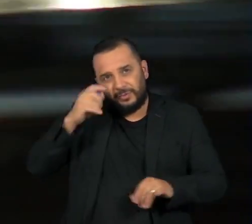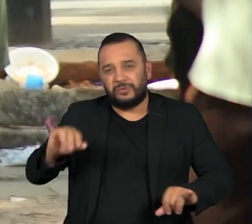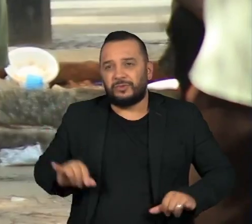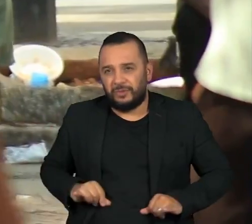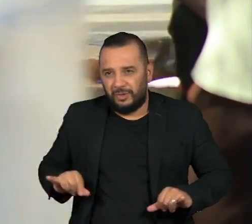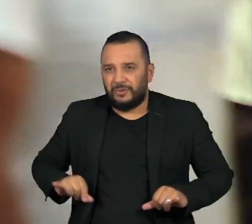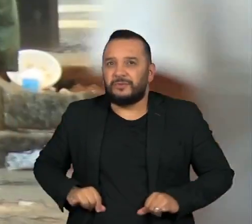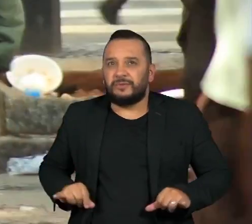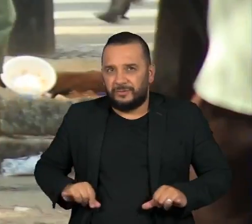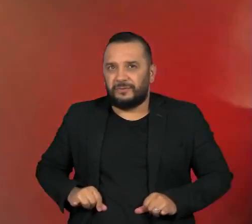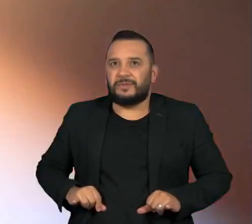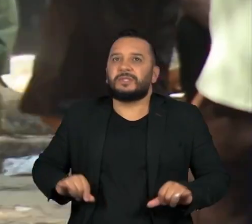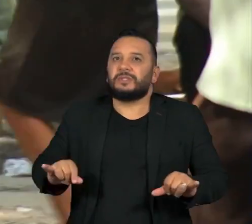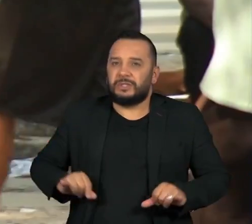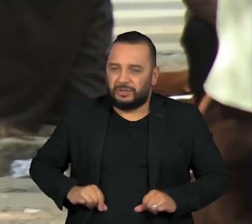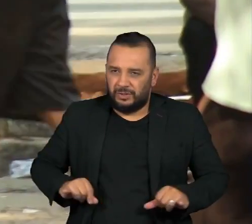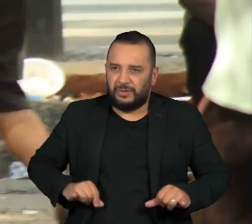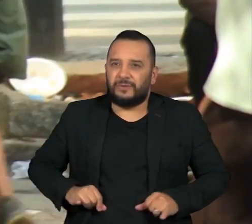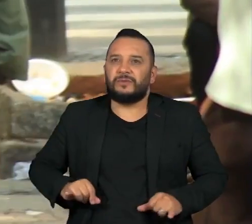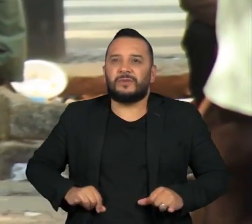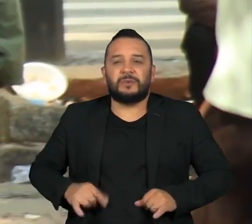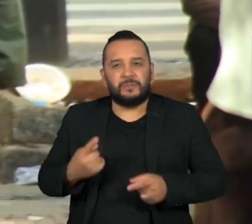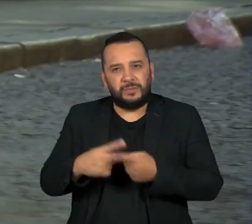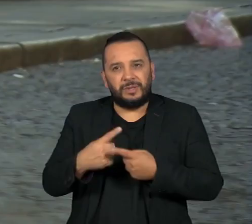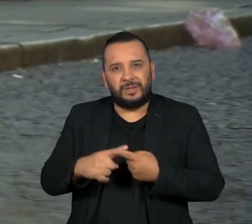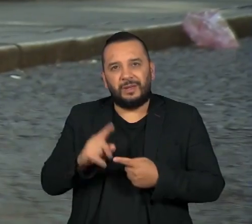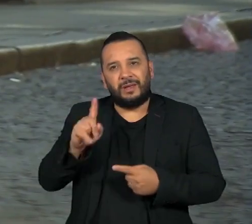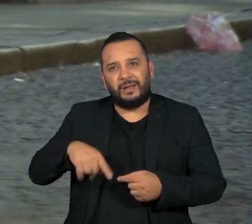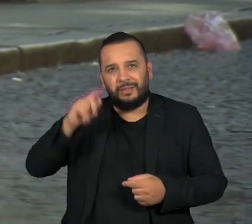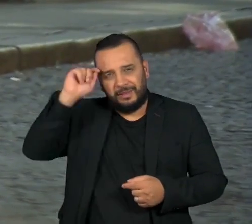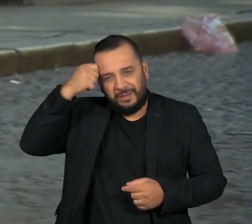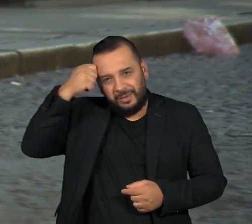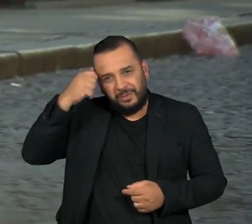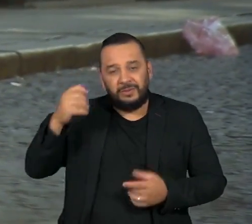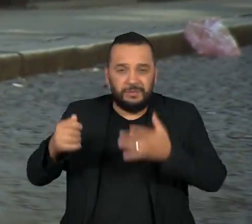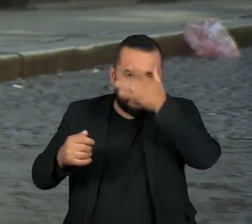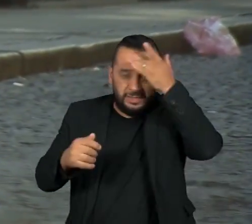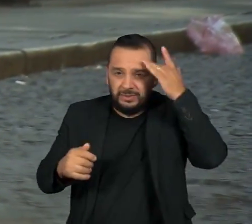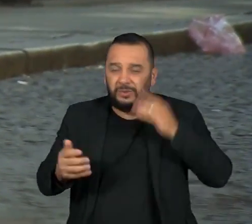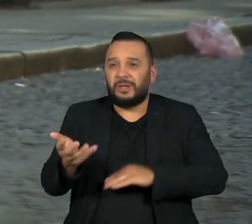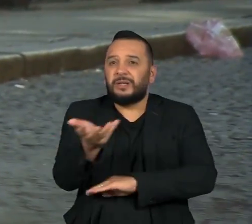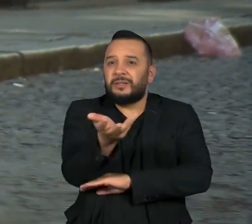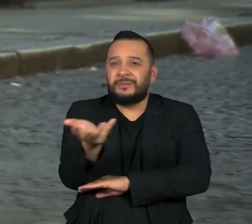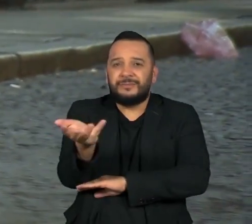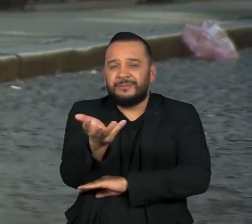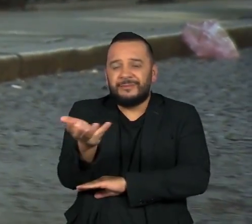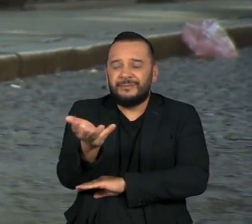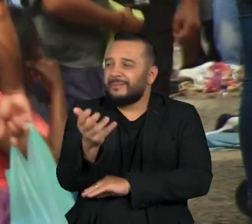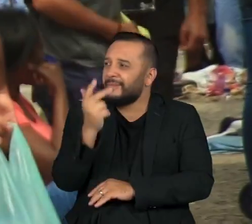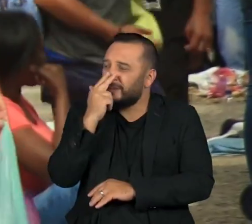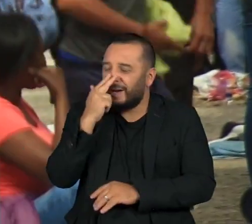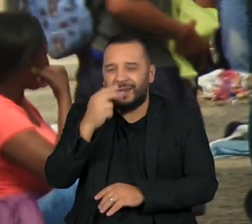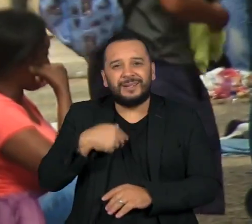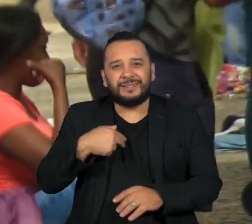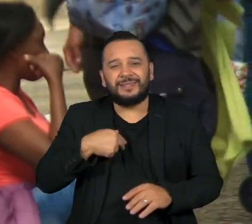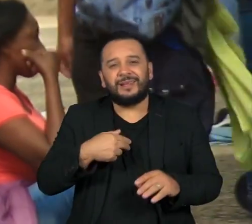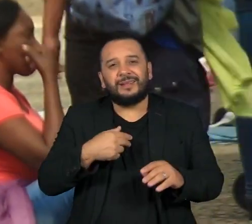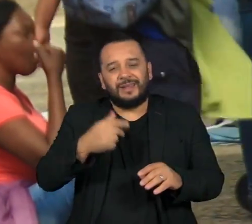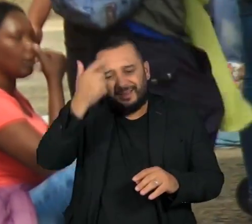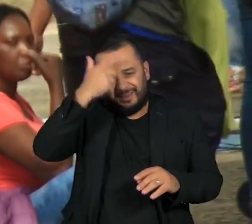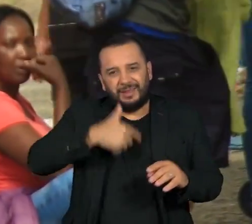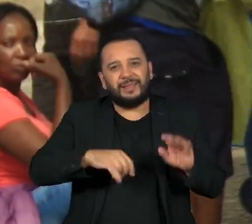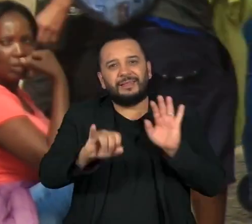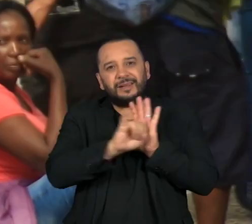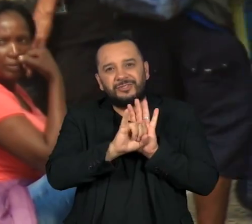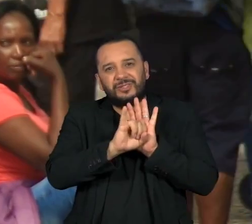sofre muito também pelo tom da pele. A situação de rua, ela rouba muitas das vezes a sua identidade, né? Então voltar a